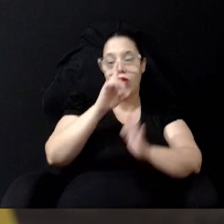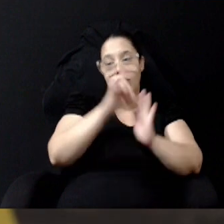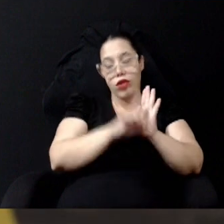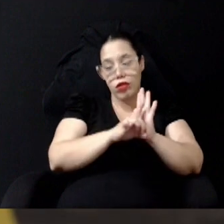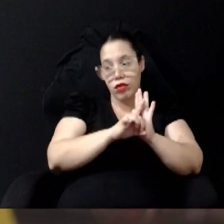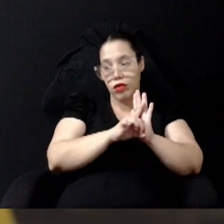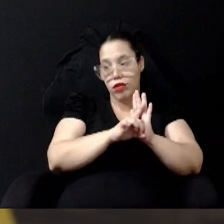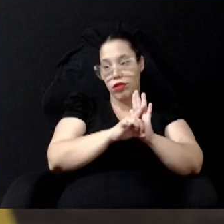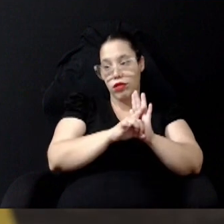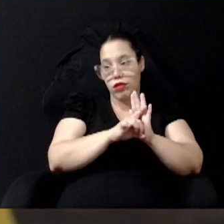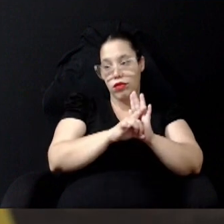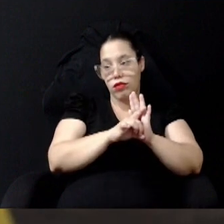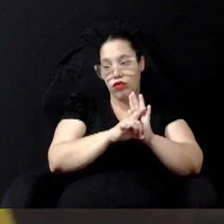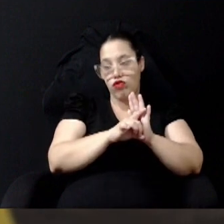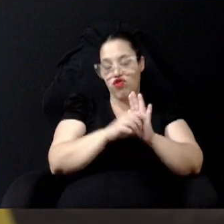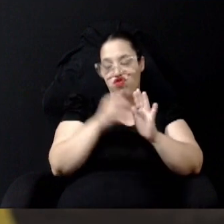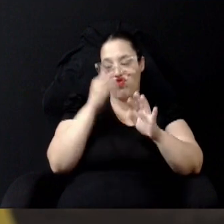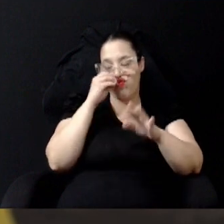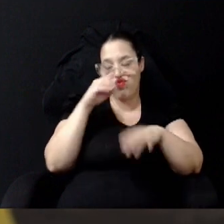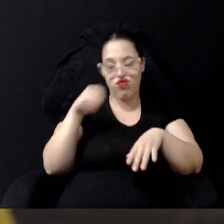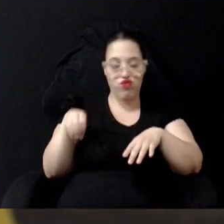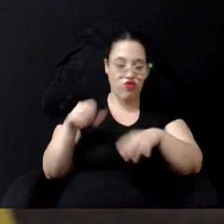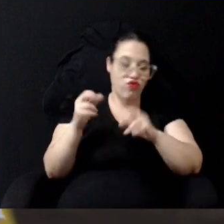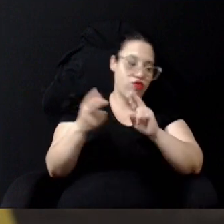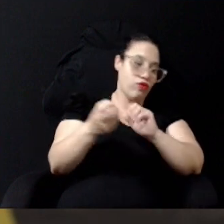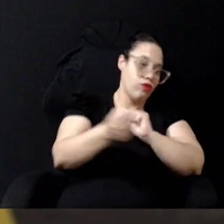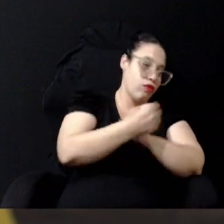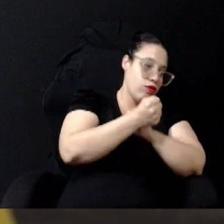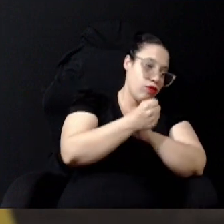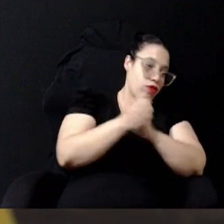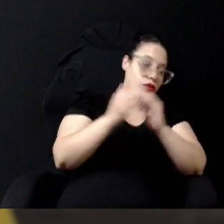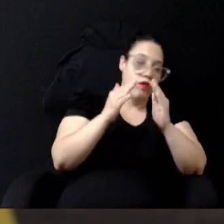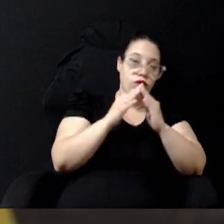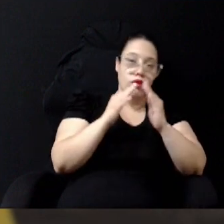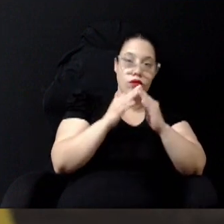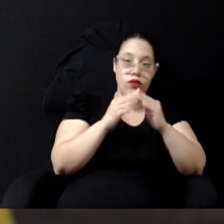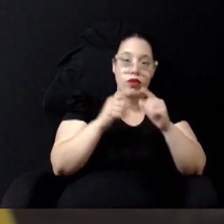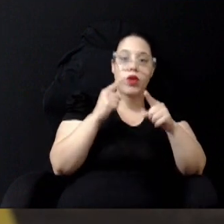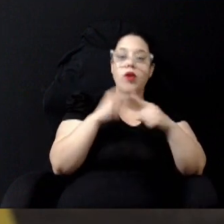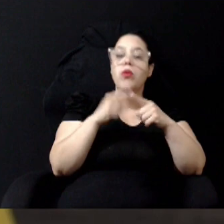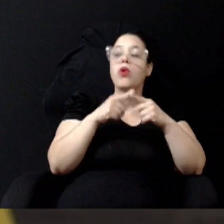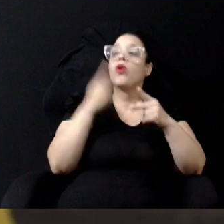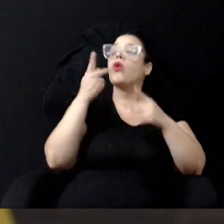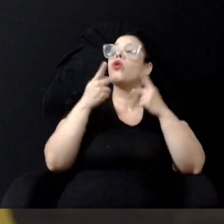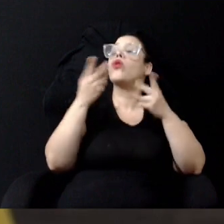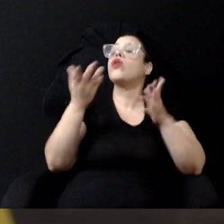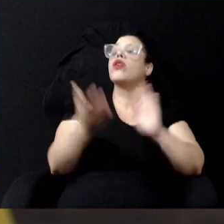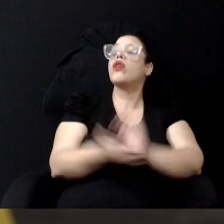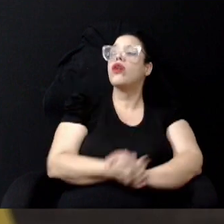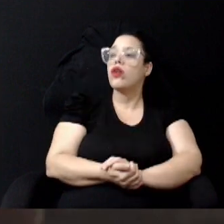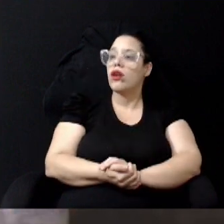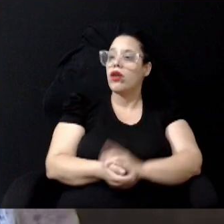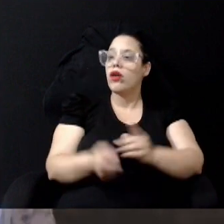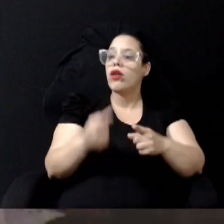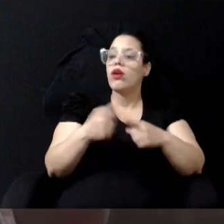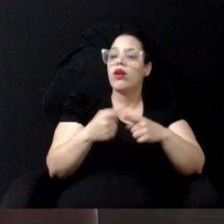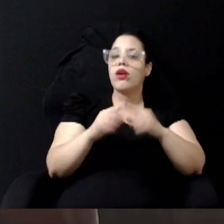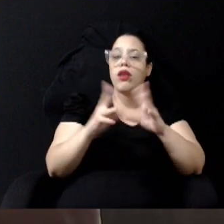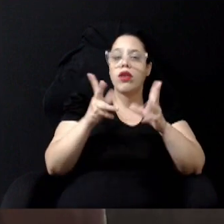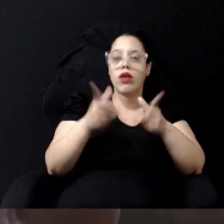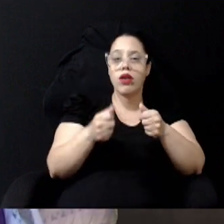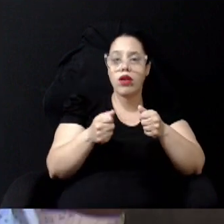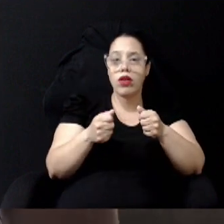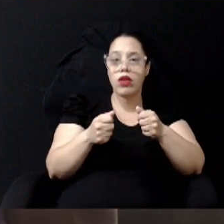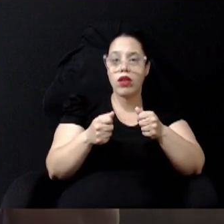negado ao longo da sua escravização na sua casa. Por que eu estou dizendo isso? Porque tudo isso para dizer por que é que